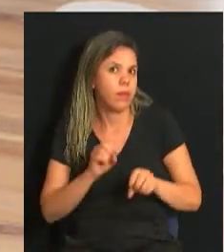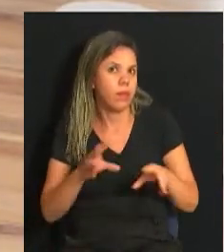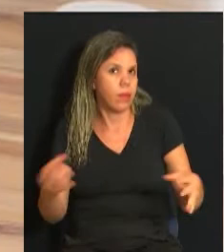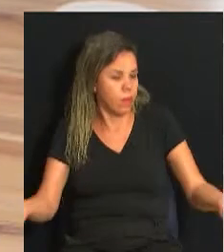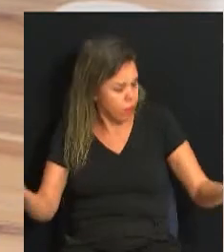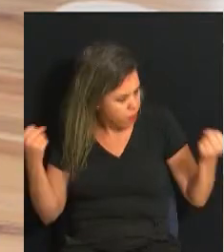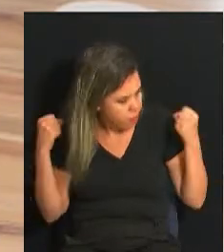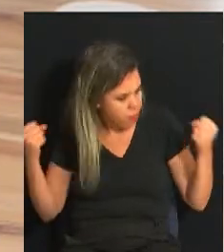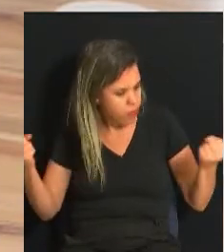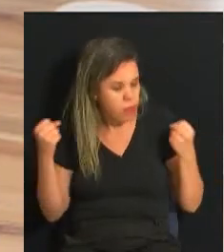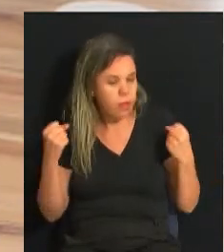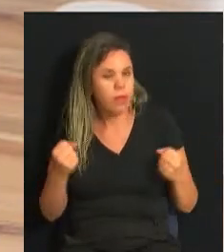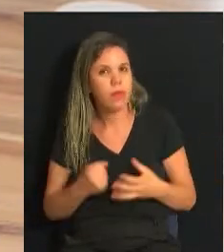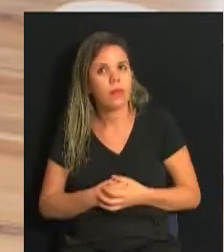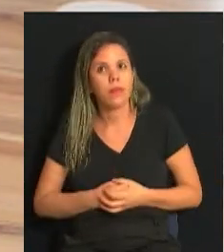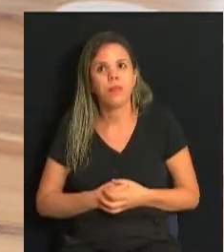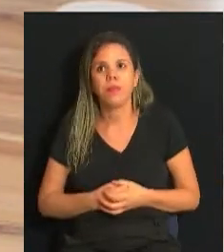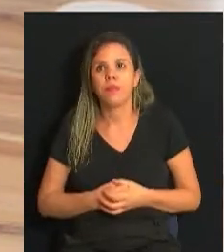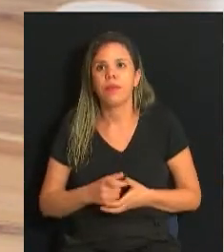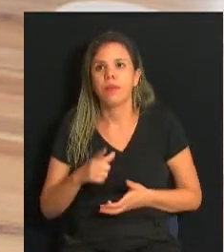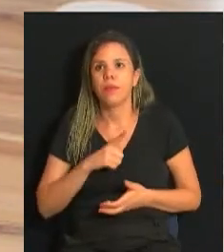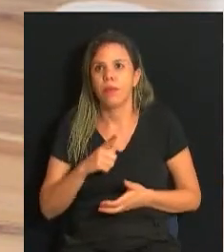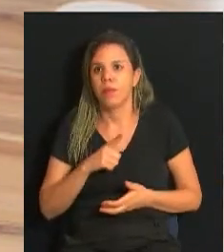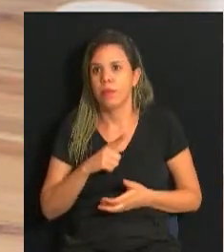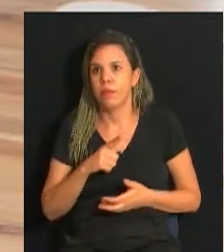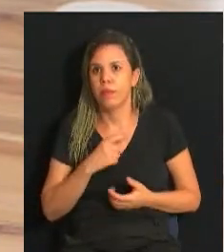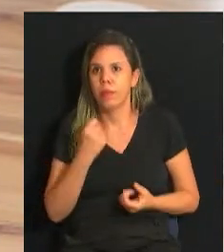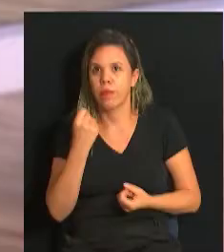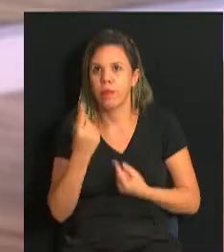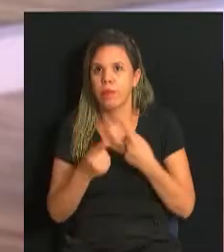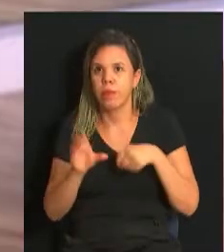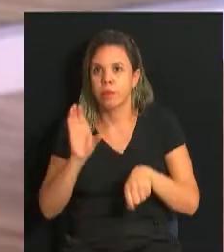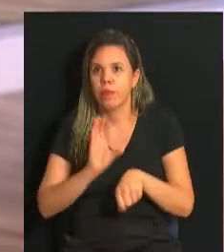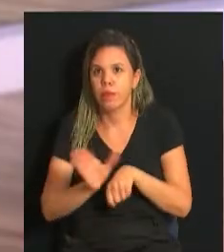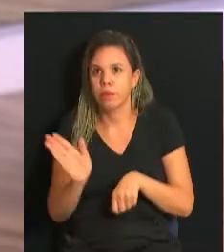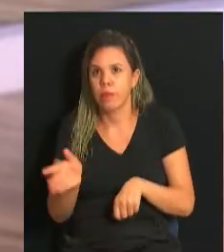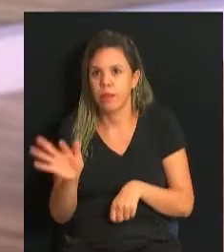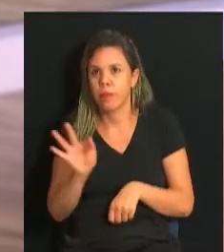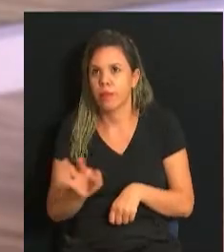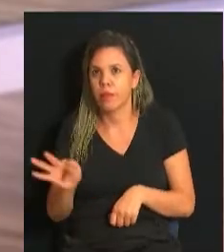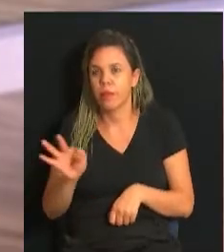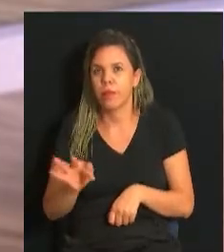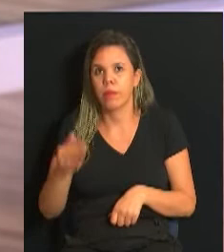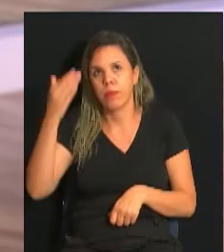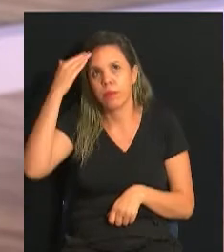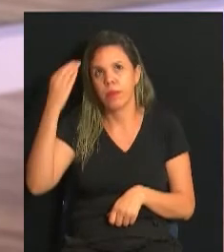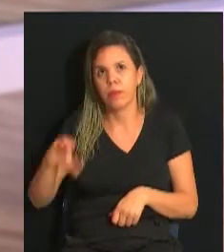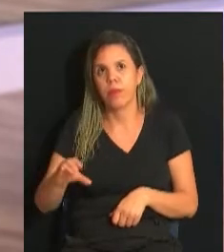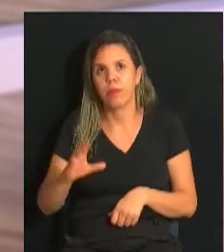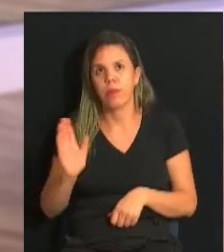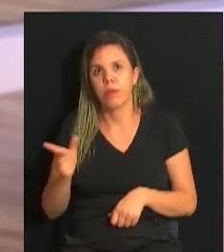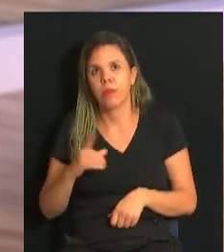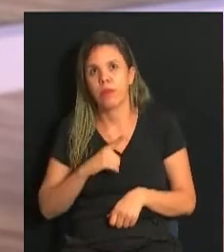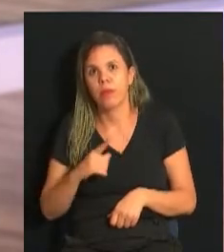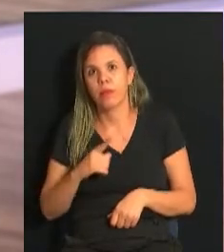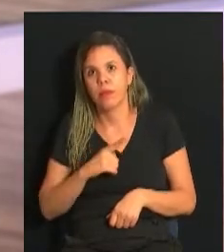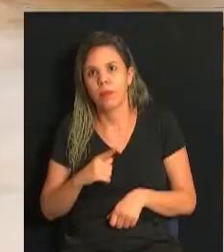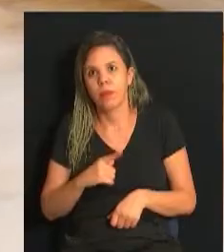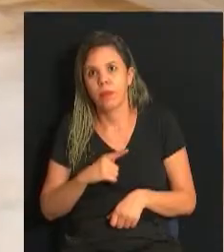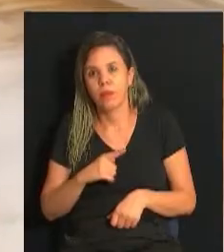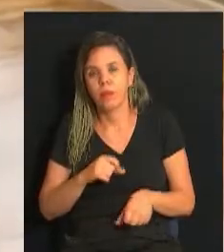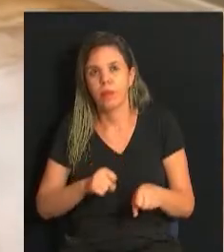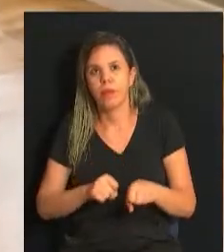físico Então existe eu tenho saudade dos filhos dos equipamentos é de